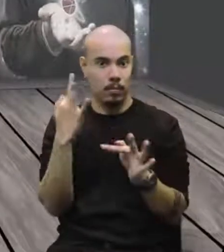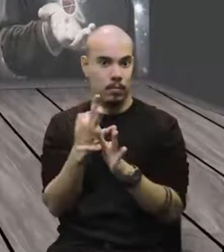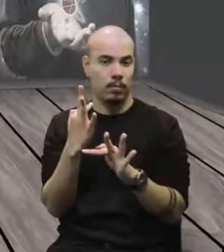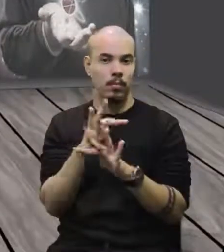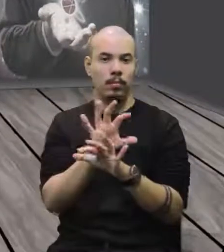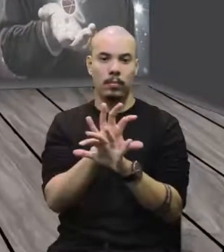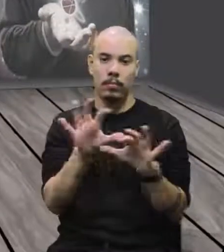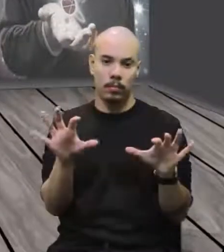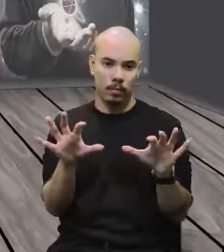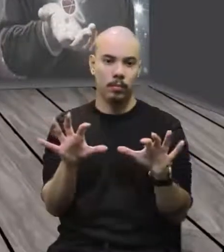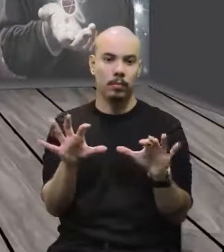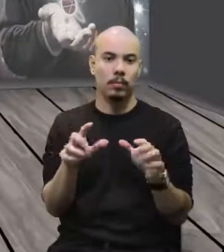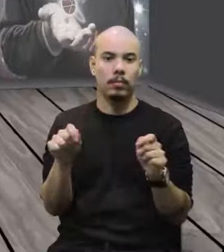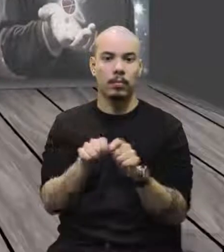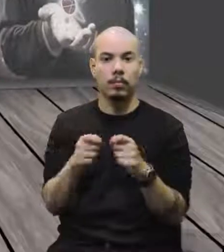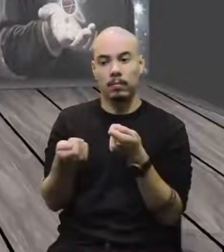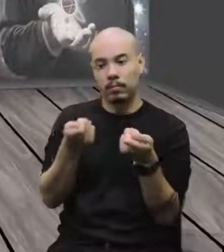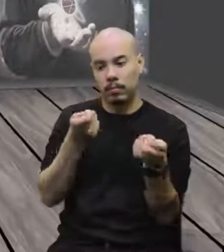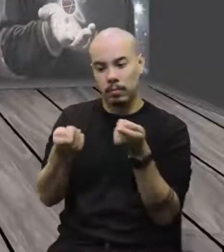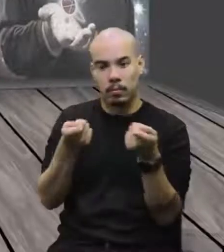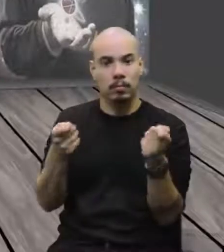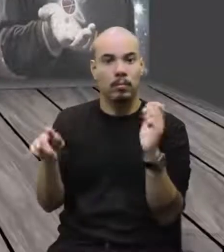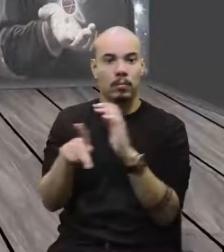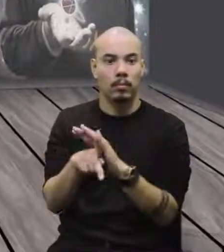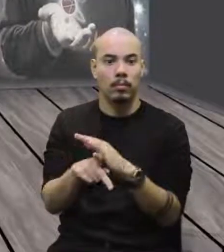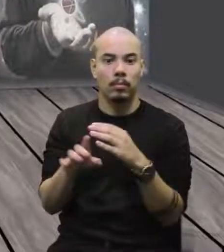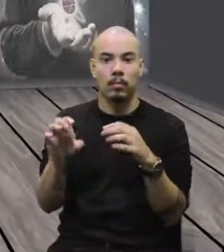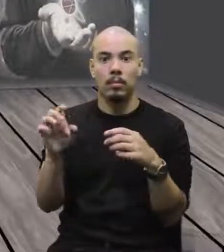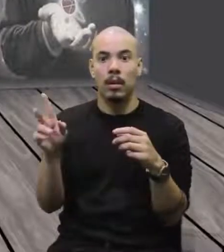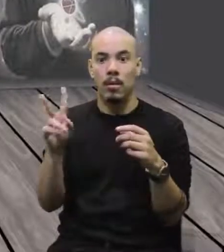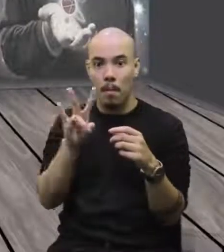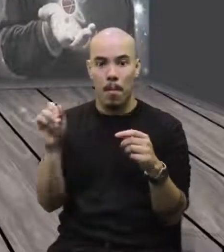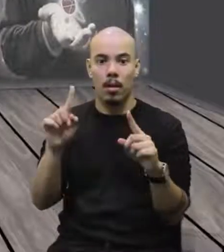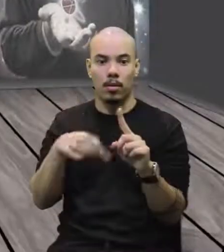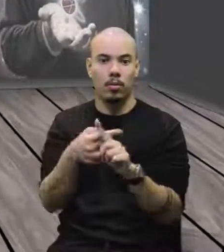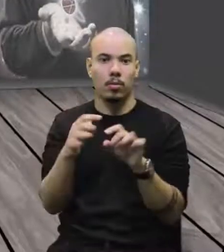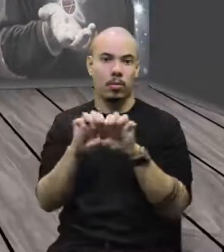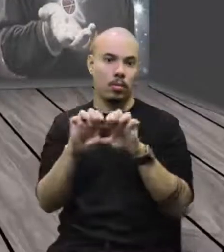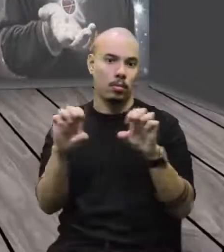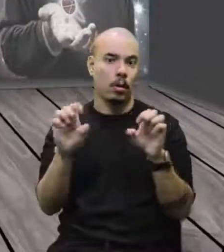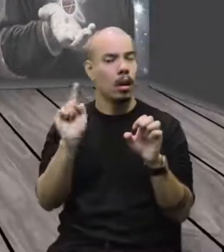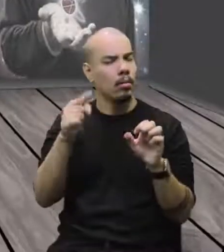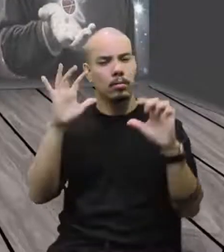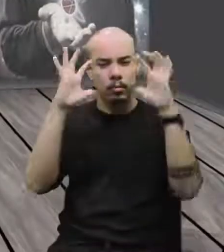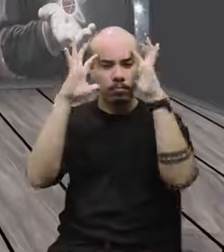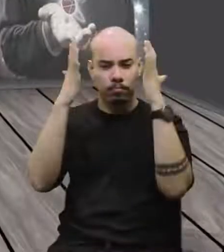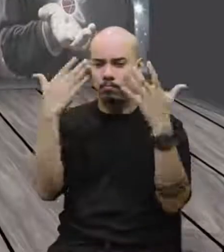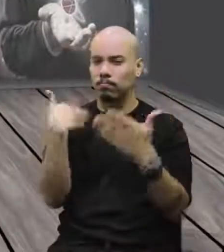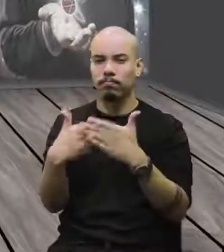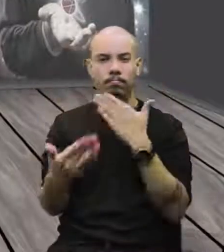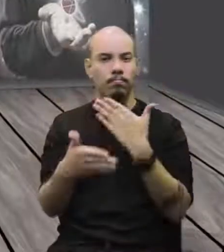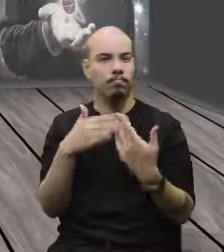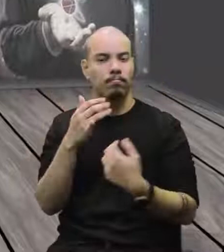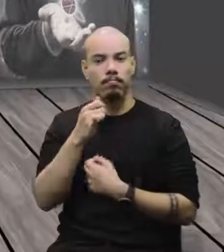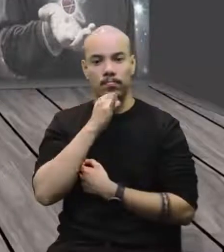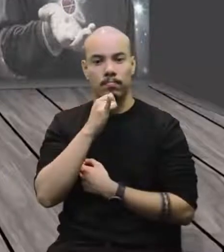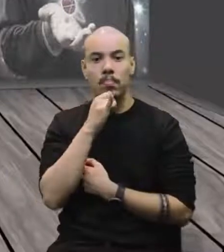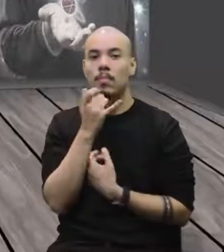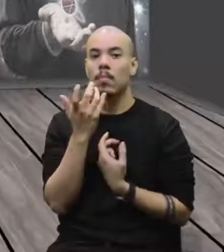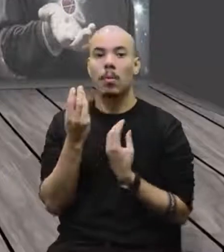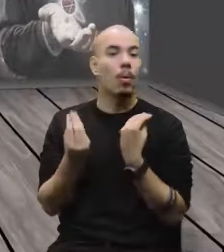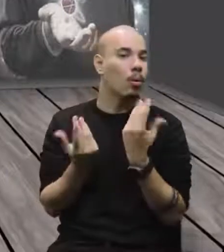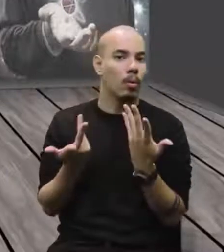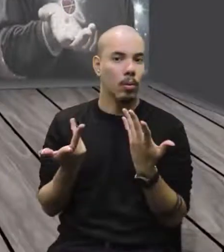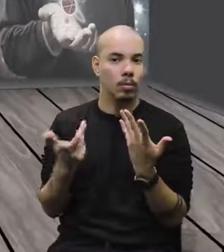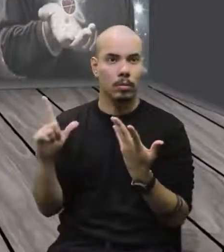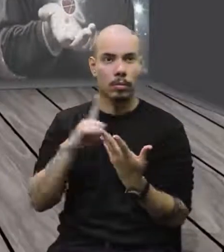a manipulação da equação. Você vai manipulando e através dessa equação você resolve qualquer exemplo. Que exemplo?